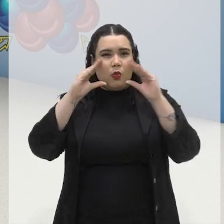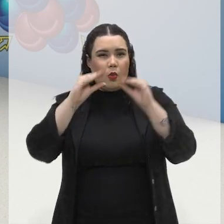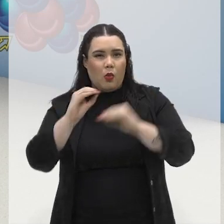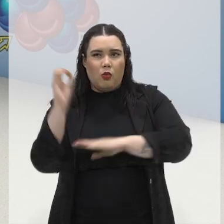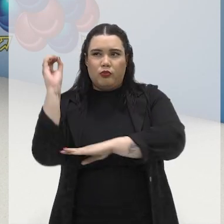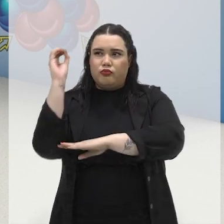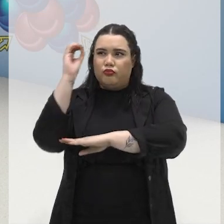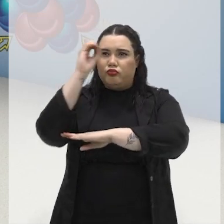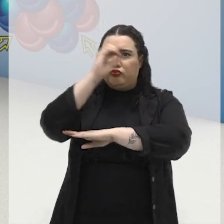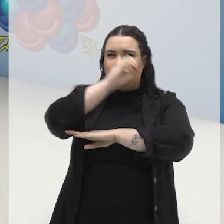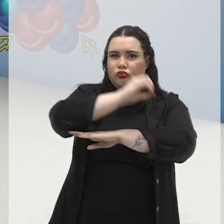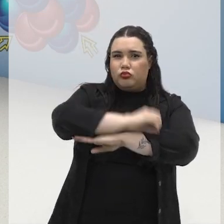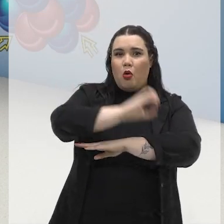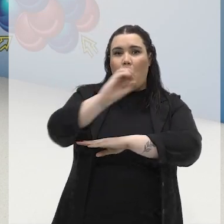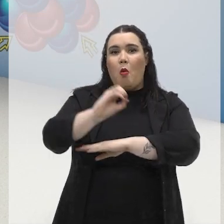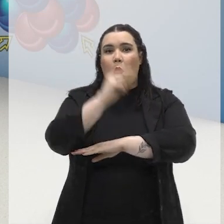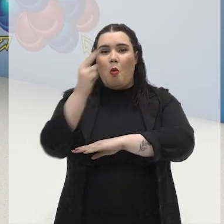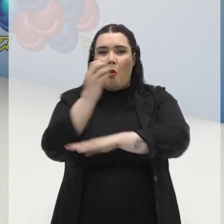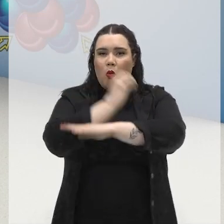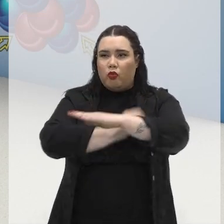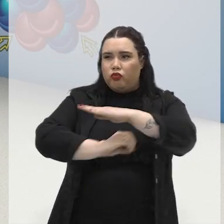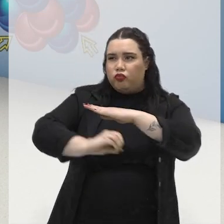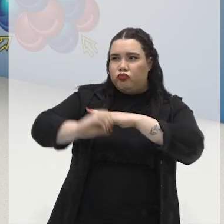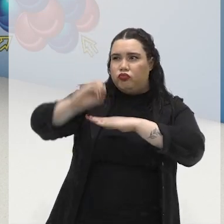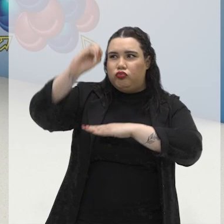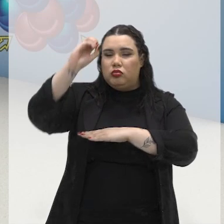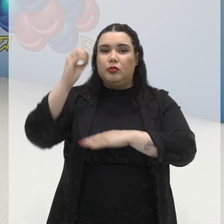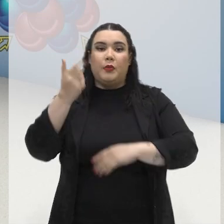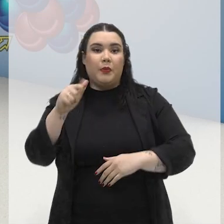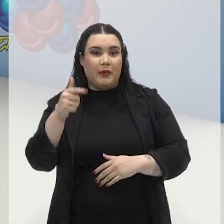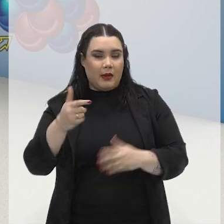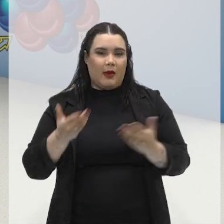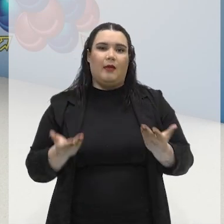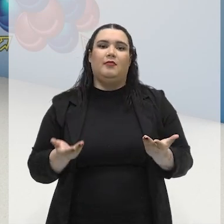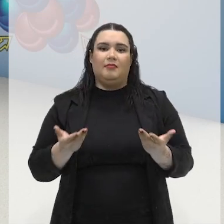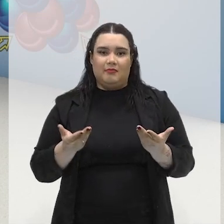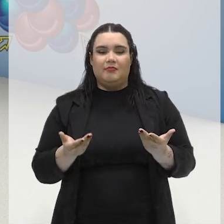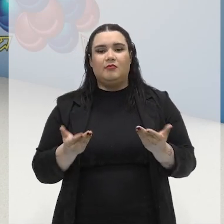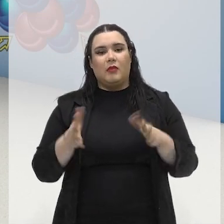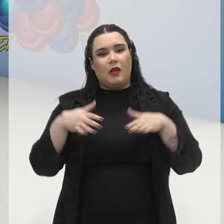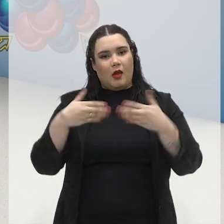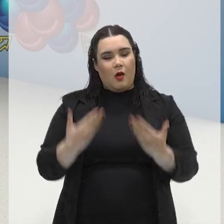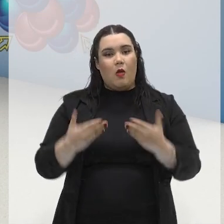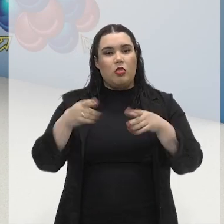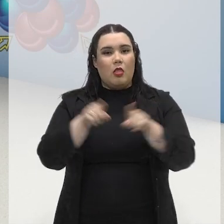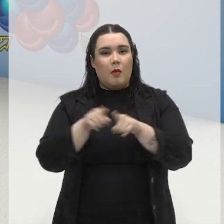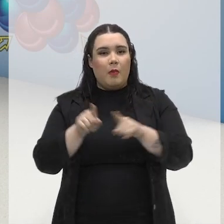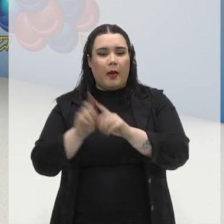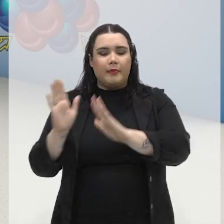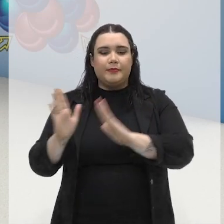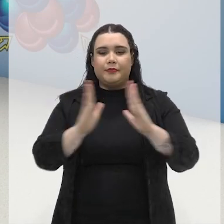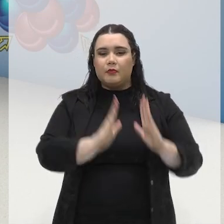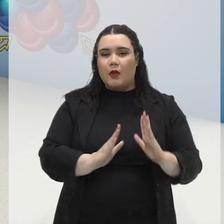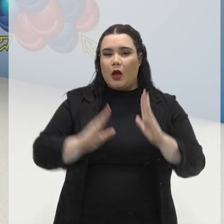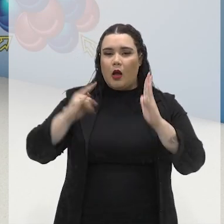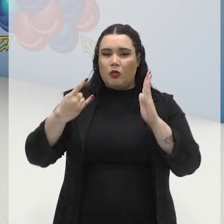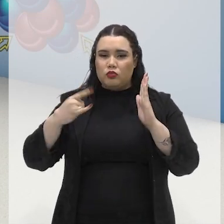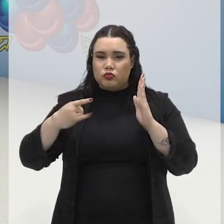seria completamente diferente. Assim como a força eletromagnética, ela é responsável pela interação